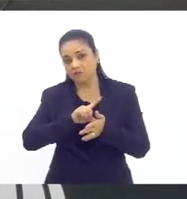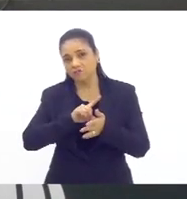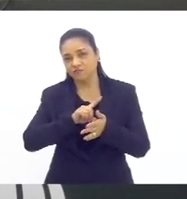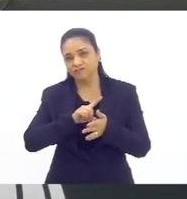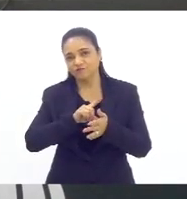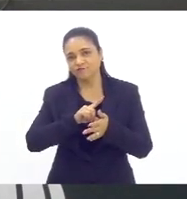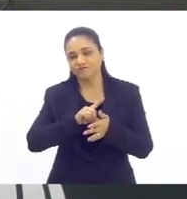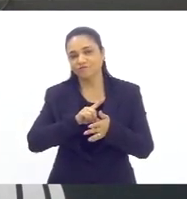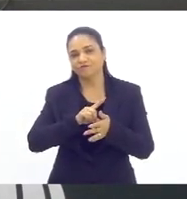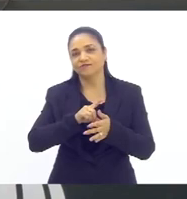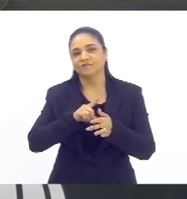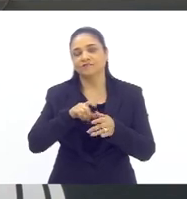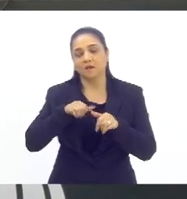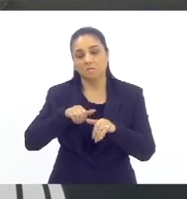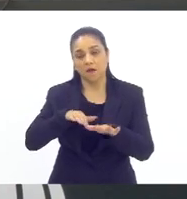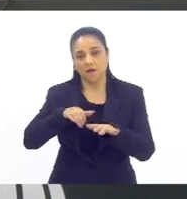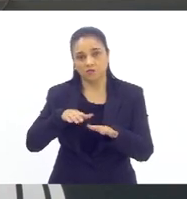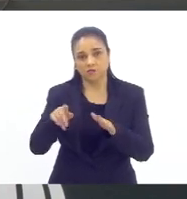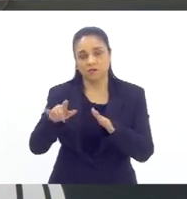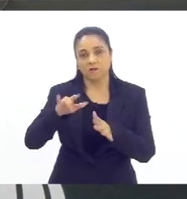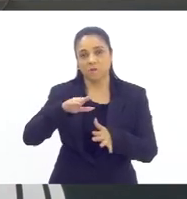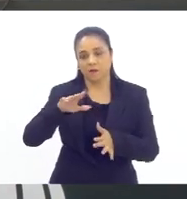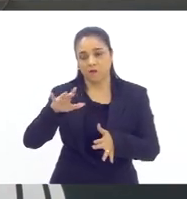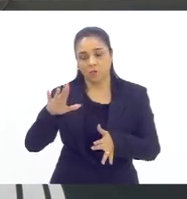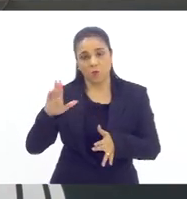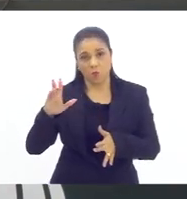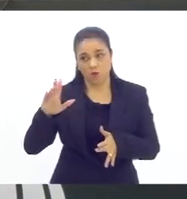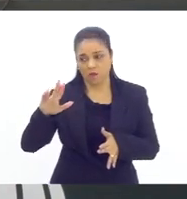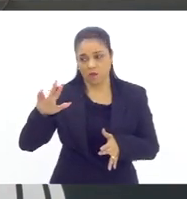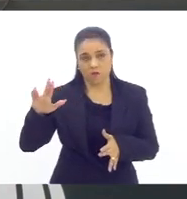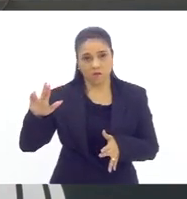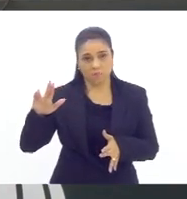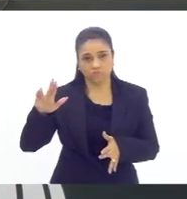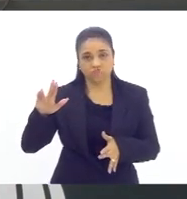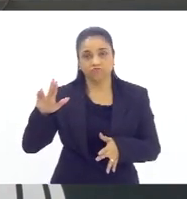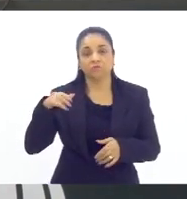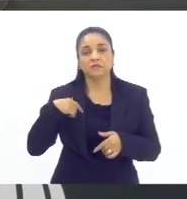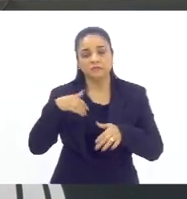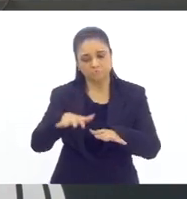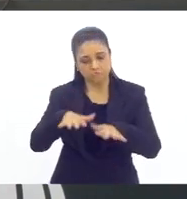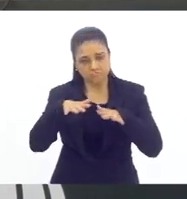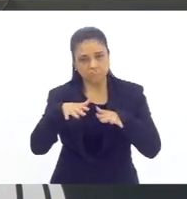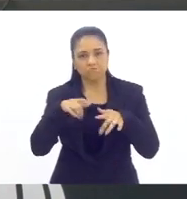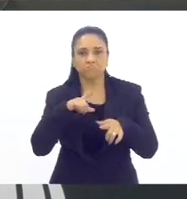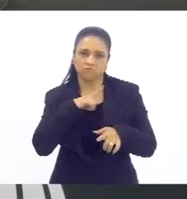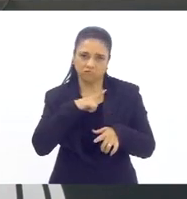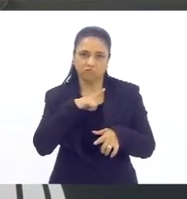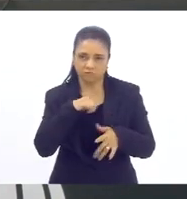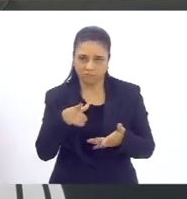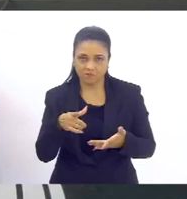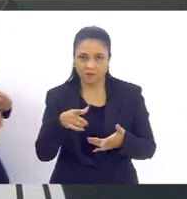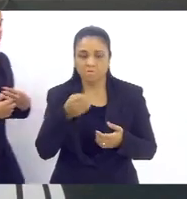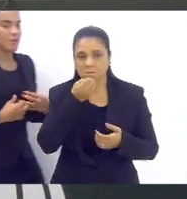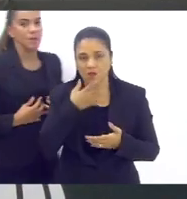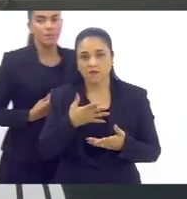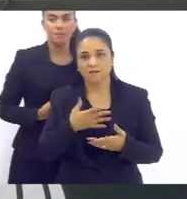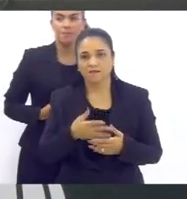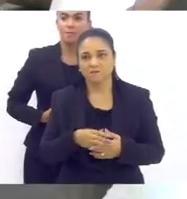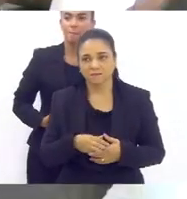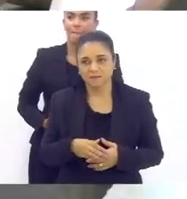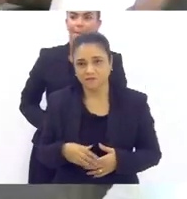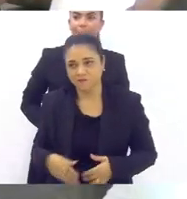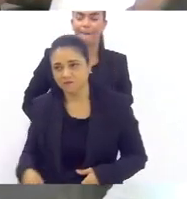já serve para um aquece um aquece geral a gente sempre faz isso bem antes de passar